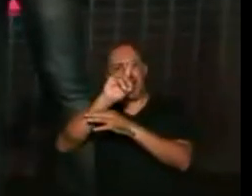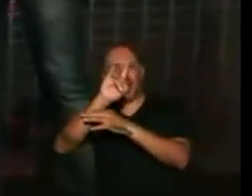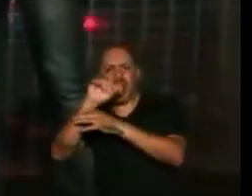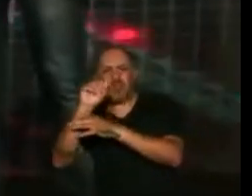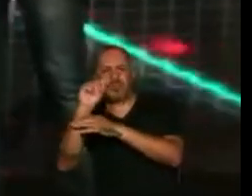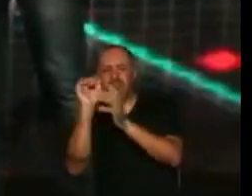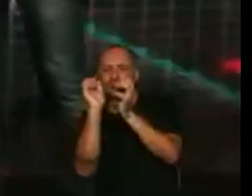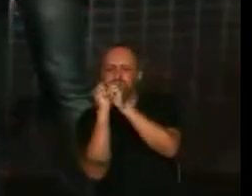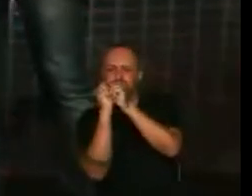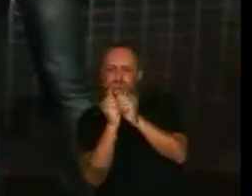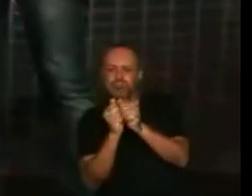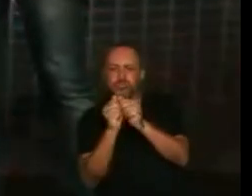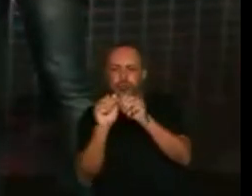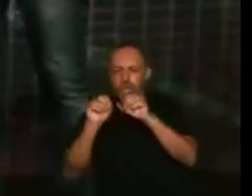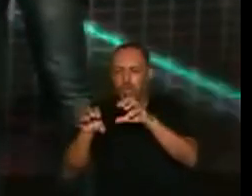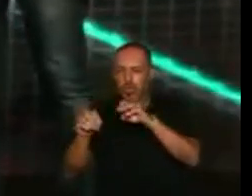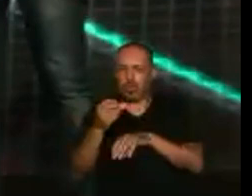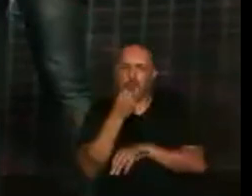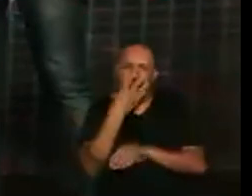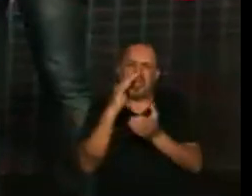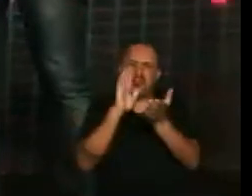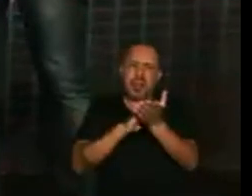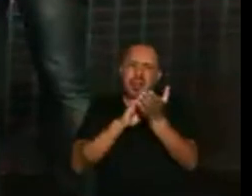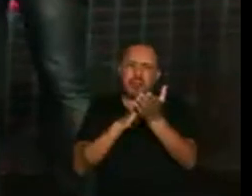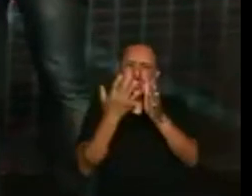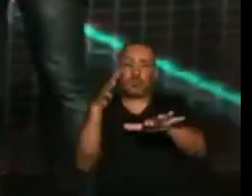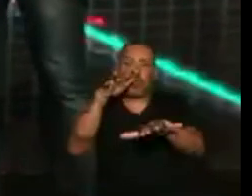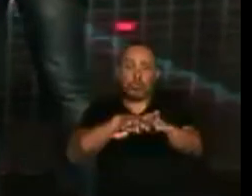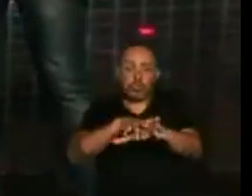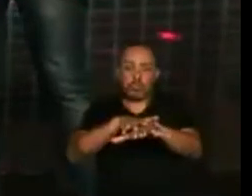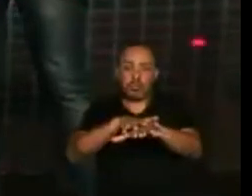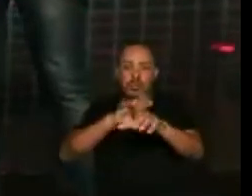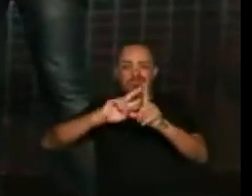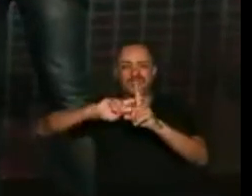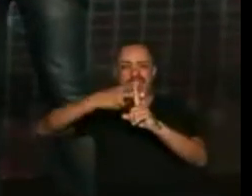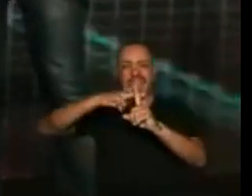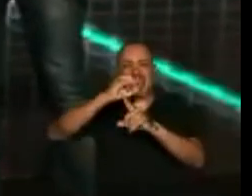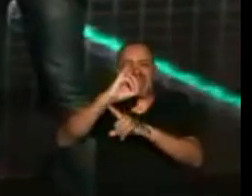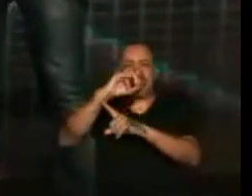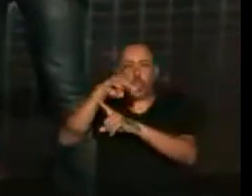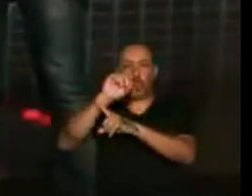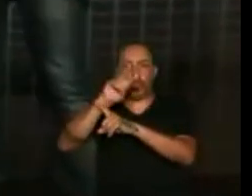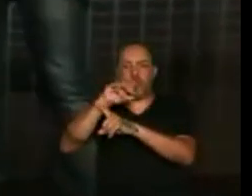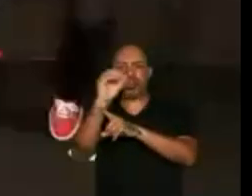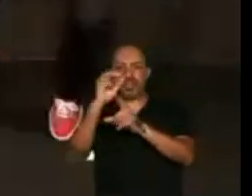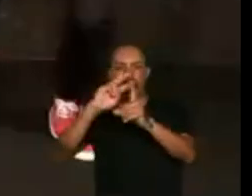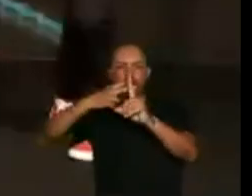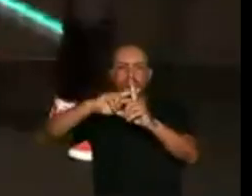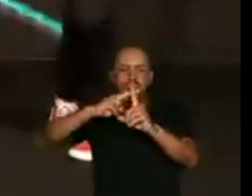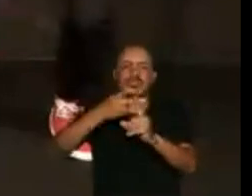Educamaker, então parabéns, assim, e esse é o movimento de inclusão da inovação. Maravilha. Juliano Castro, antes da gente